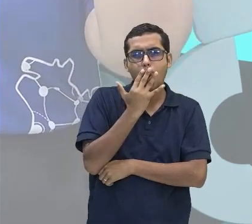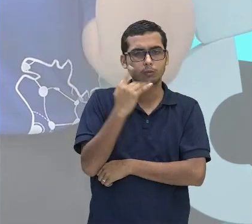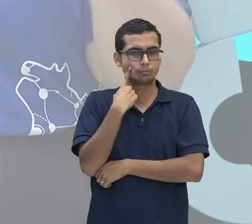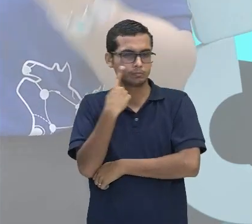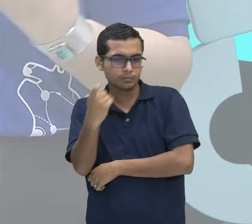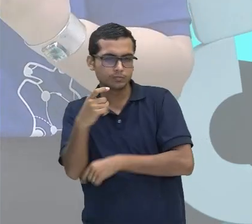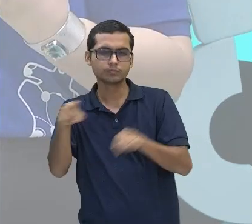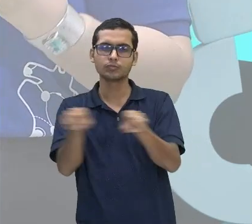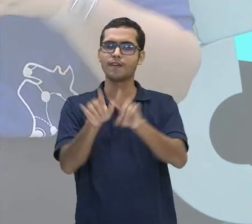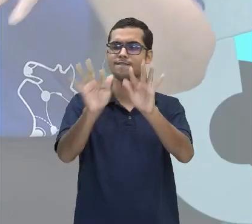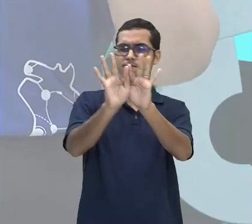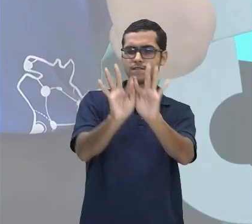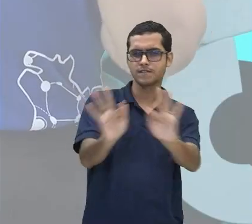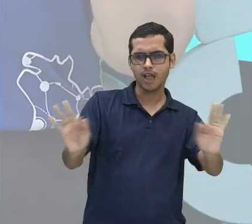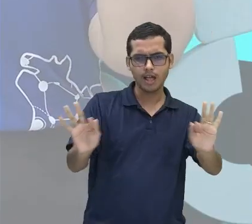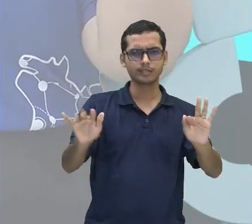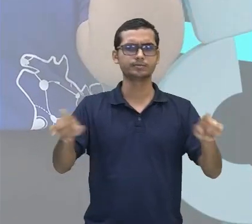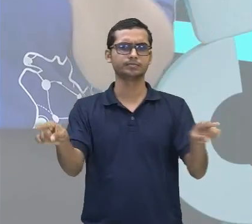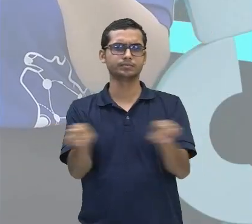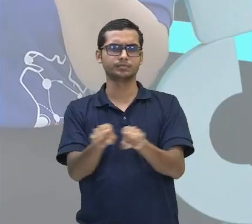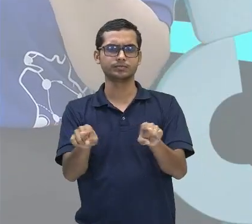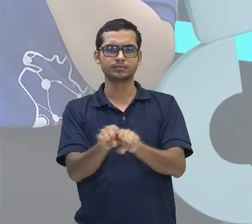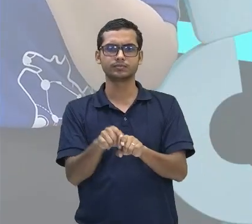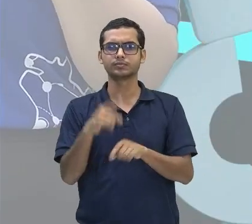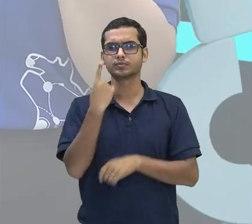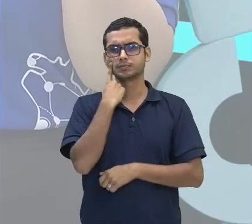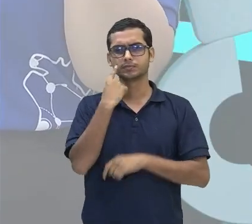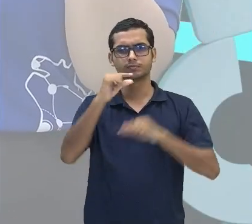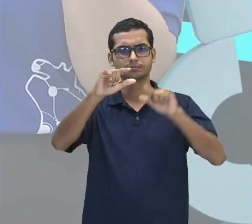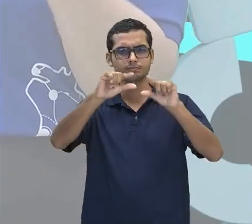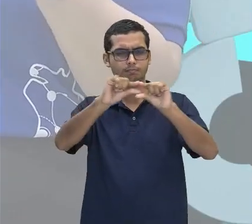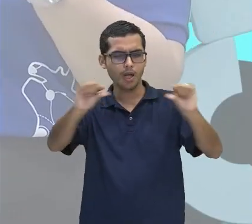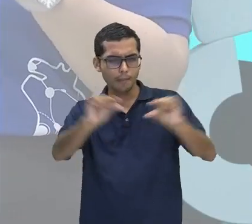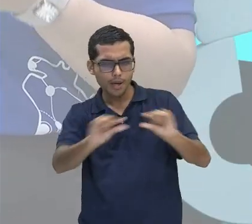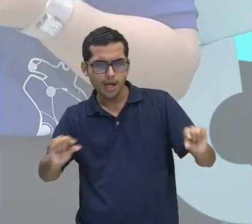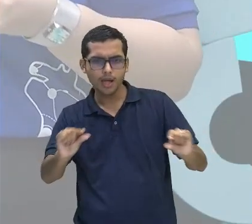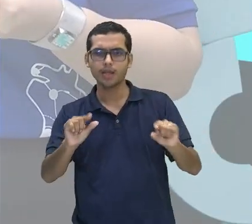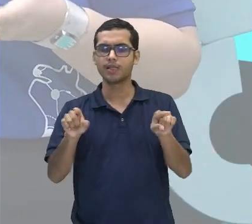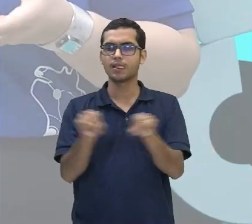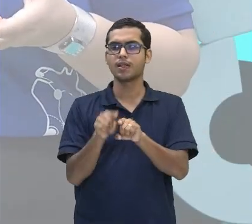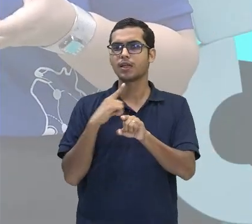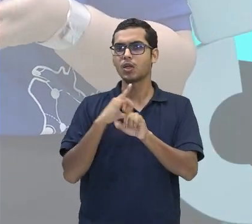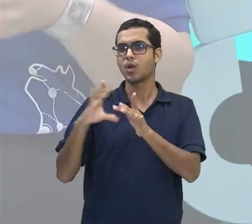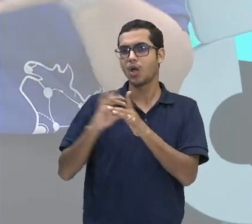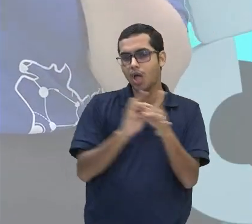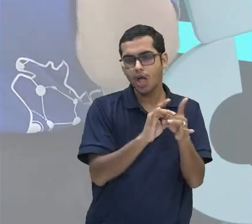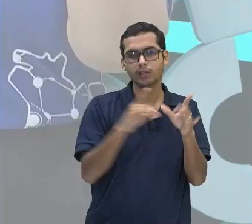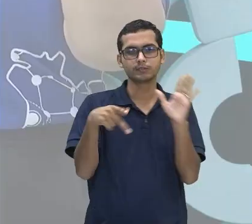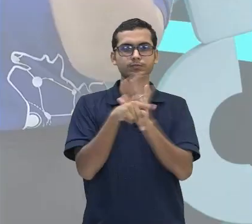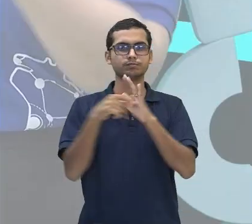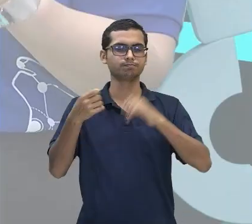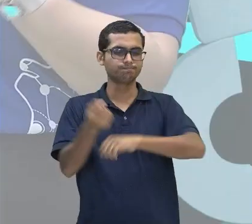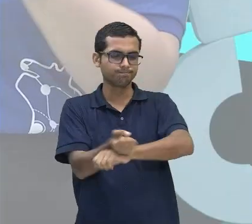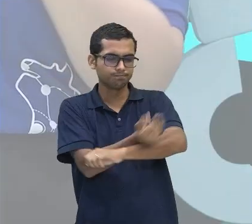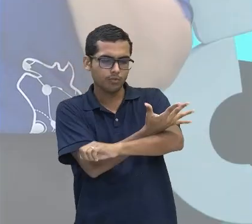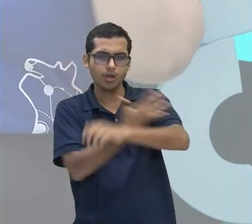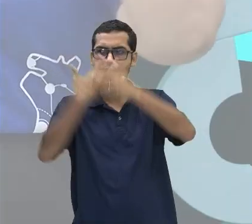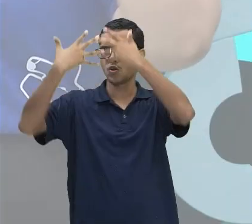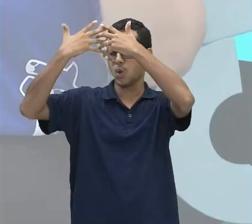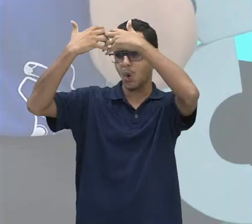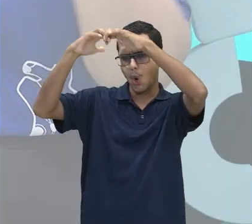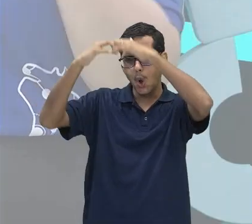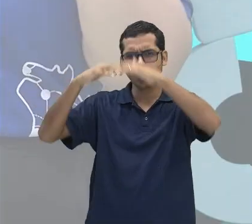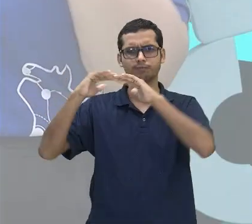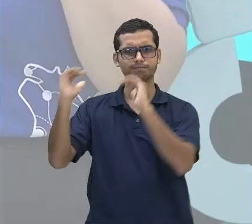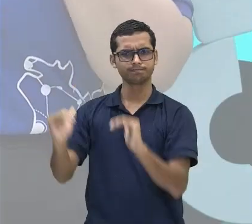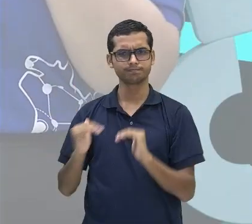chamativas, frases de efeito, os slogans, os apelos emocionais e racionais e de autoridade, tudo